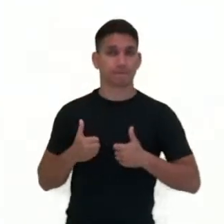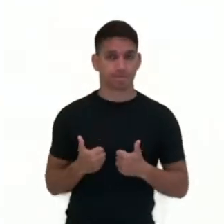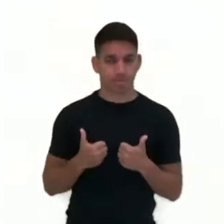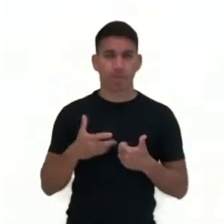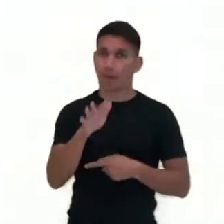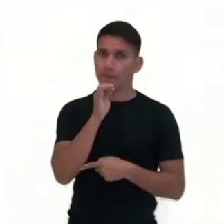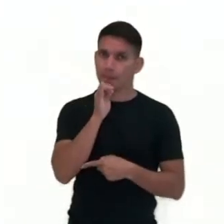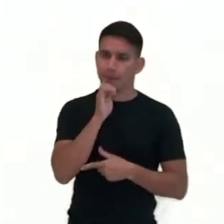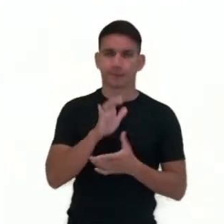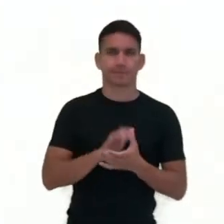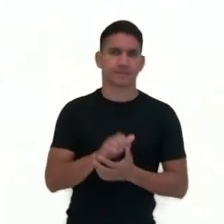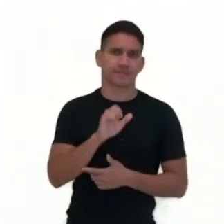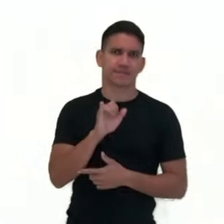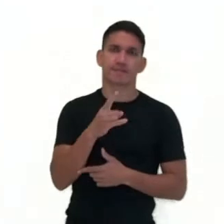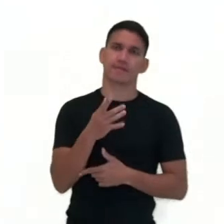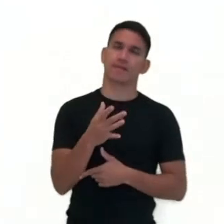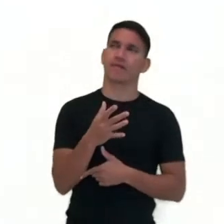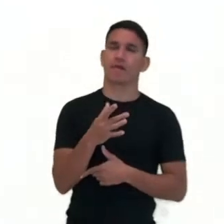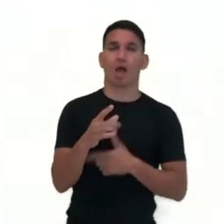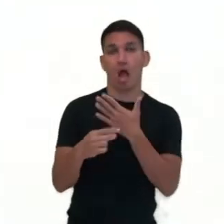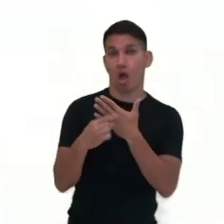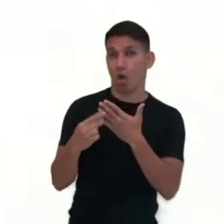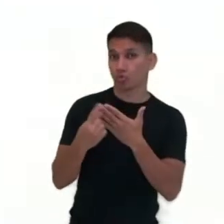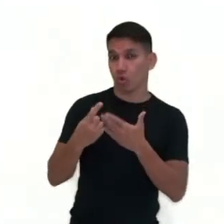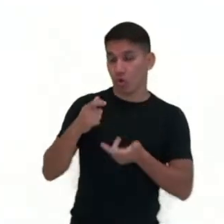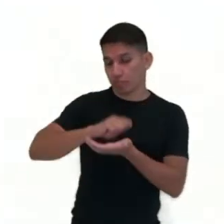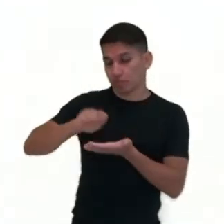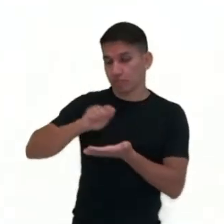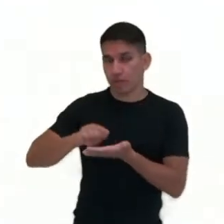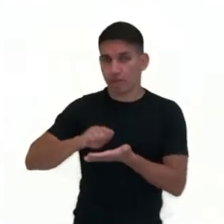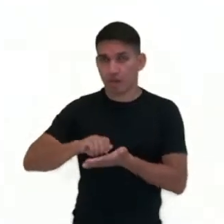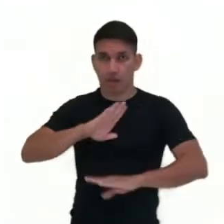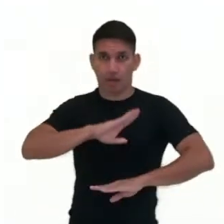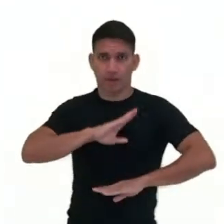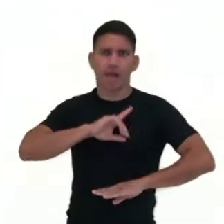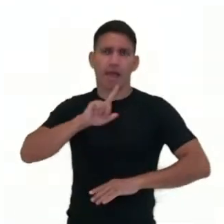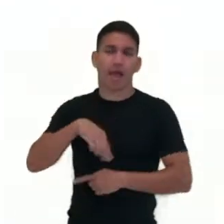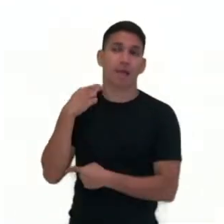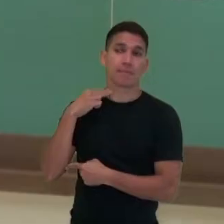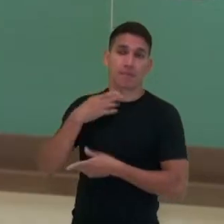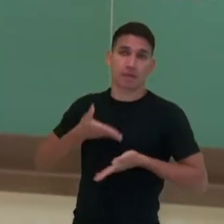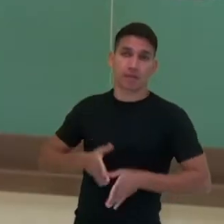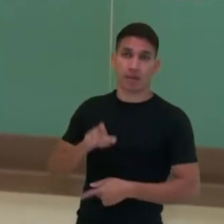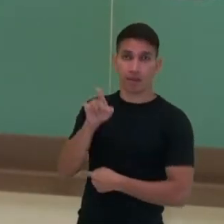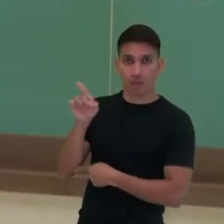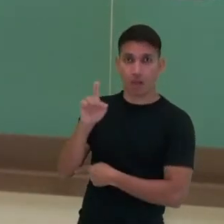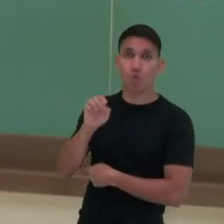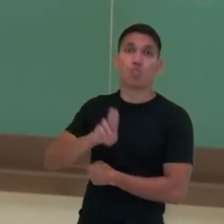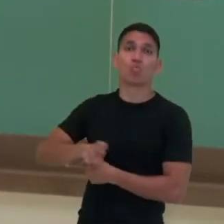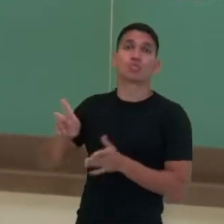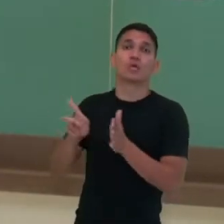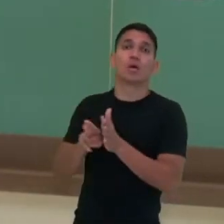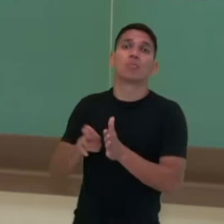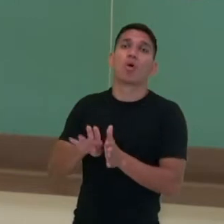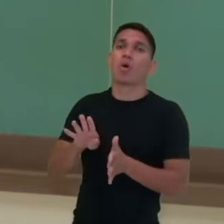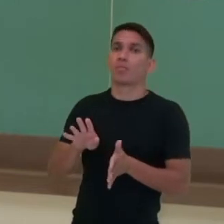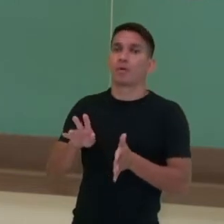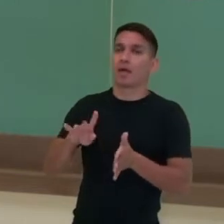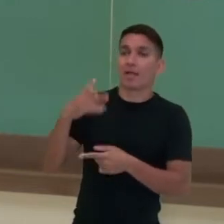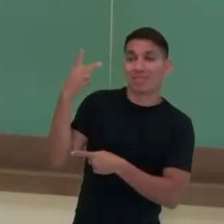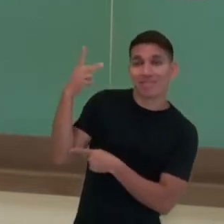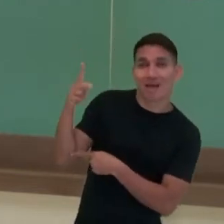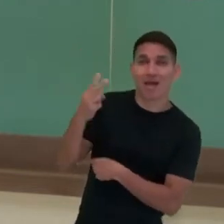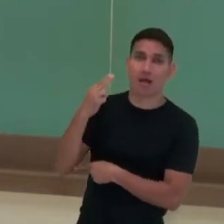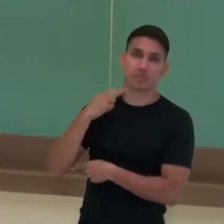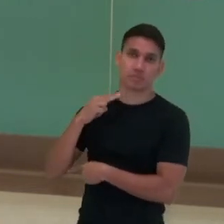por exemplo, se o autor do causo for um mineiro, ele vai usar algumas expressões ali próprias de